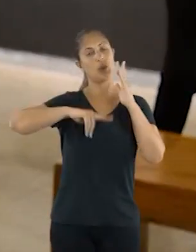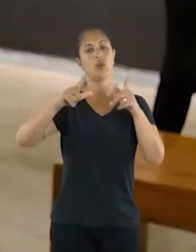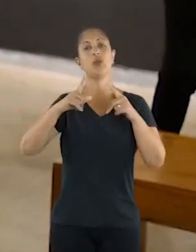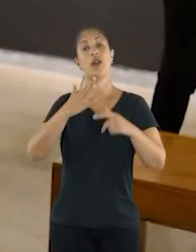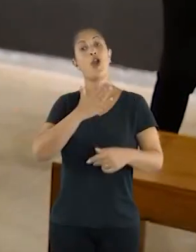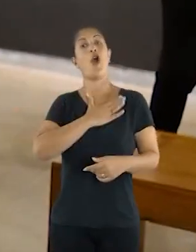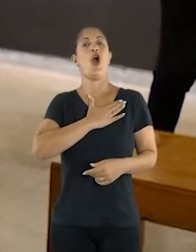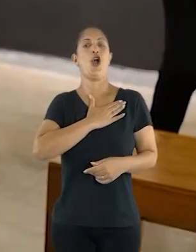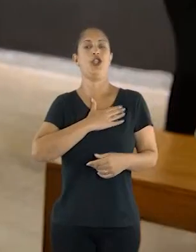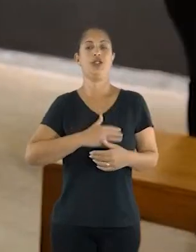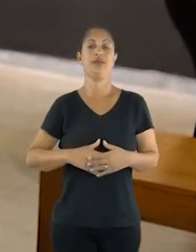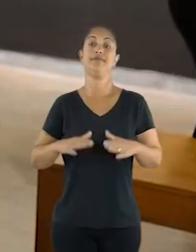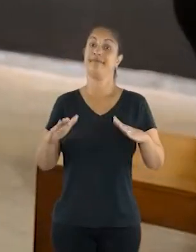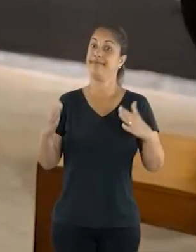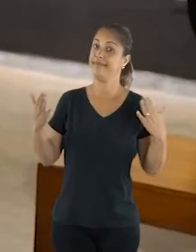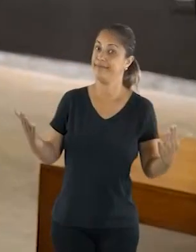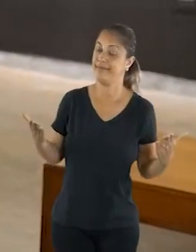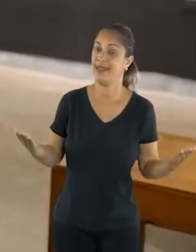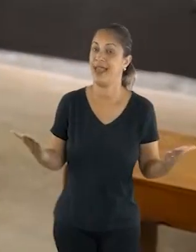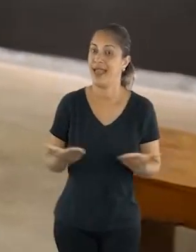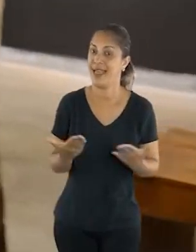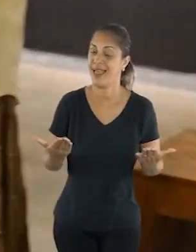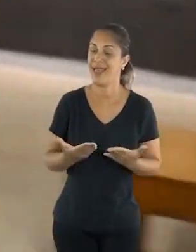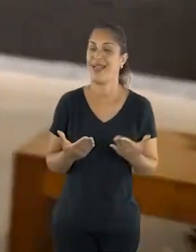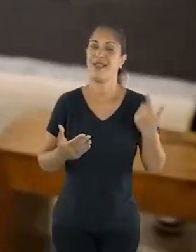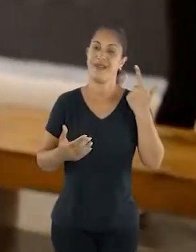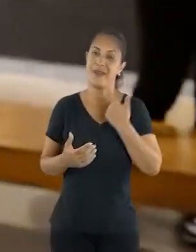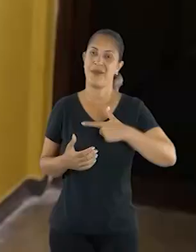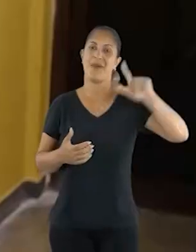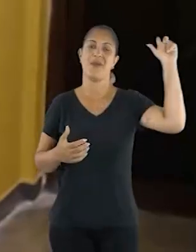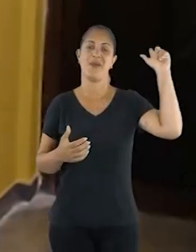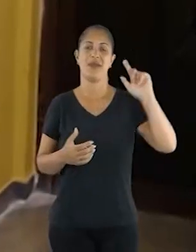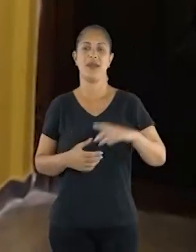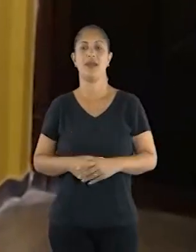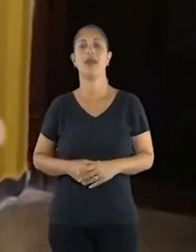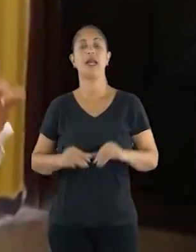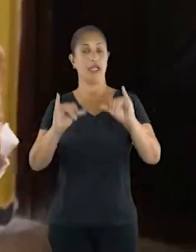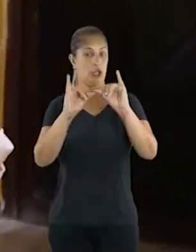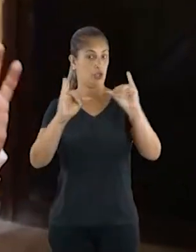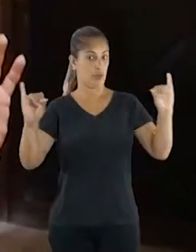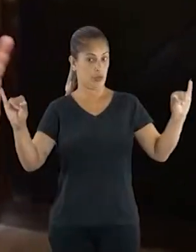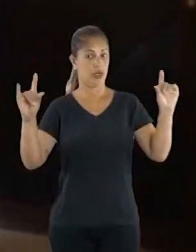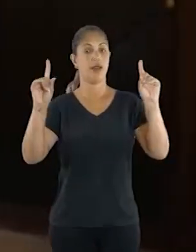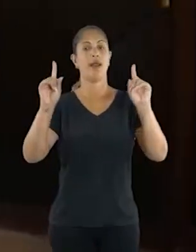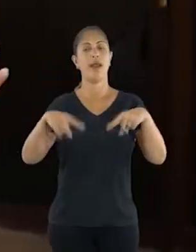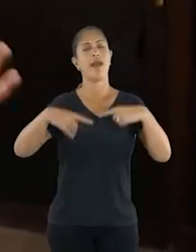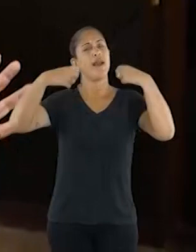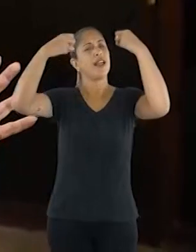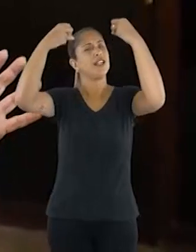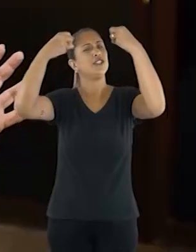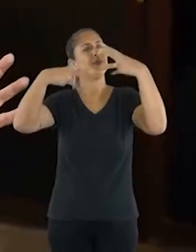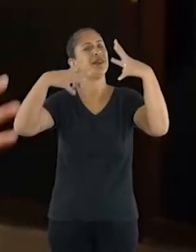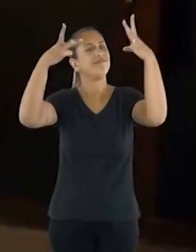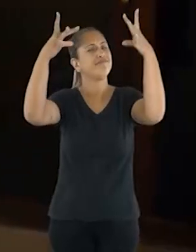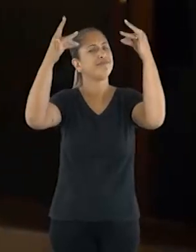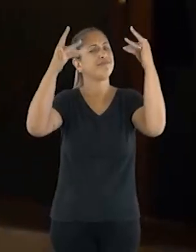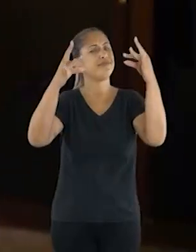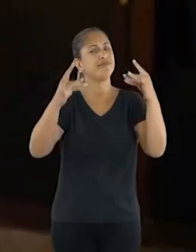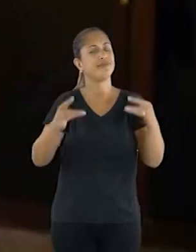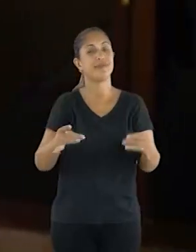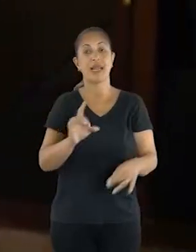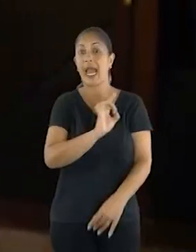tanto gostava. E aí agora a gente vai para outra sala. A exposição ela é muito explicadinha,